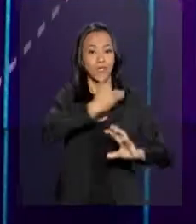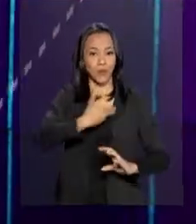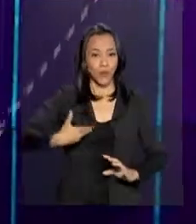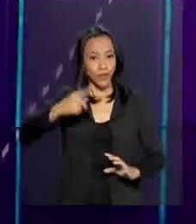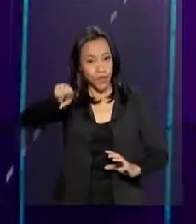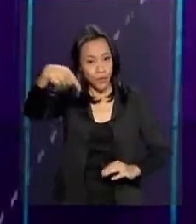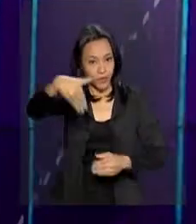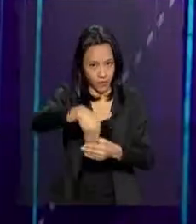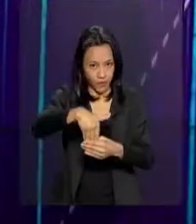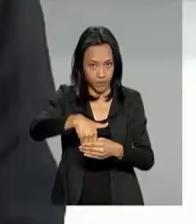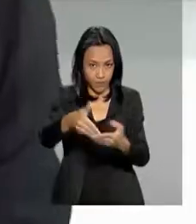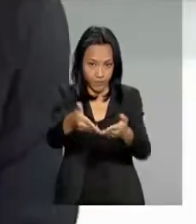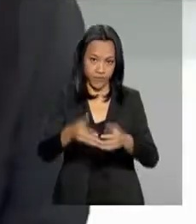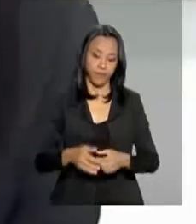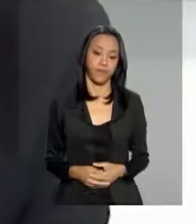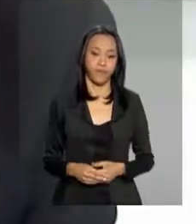eleição.